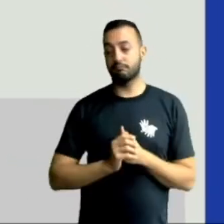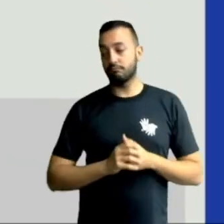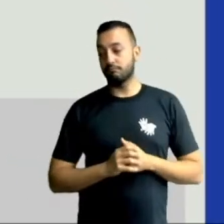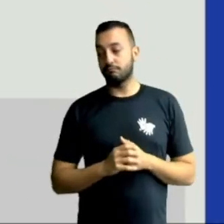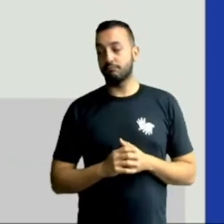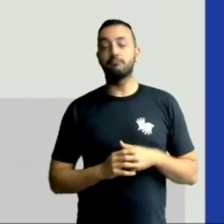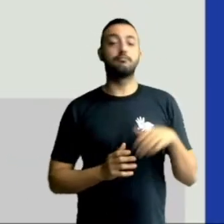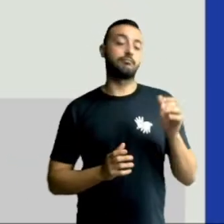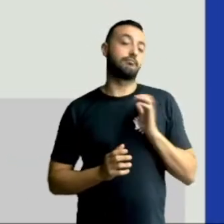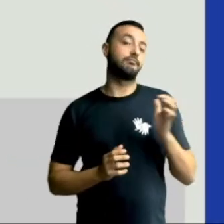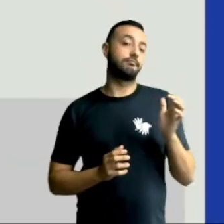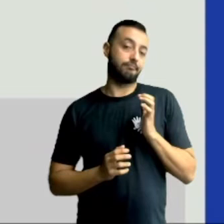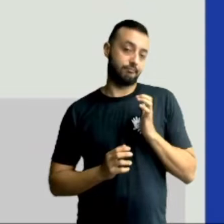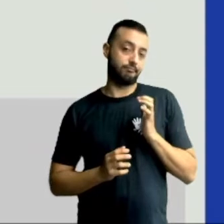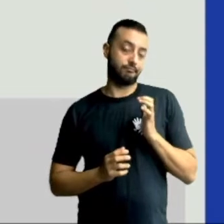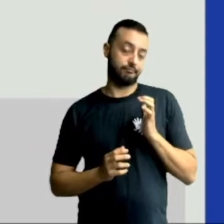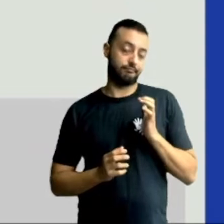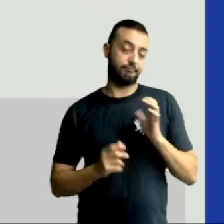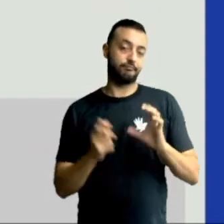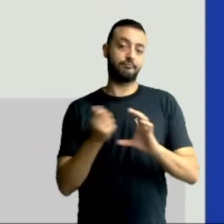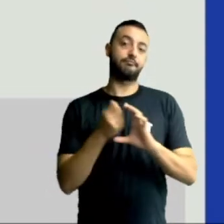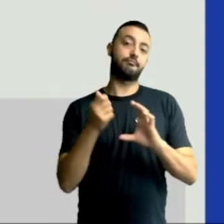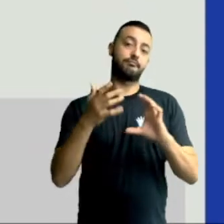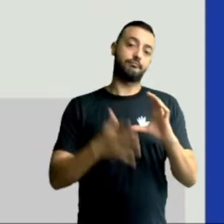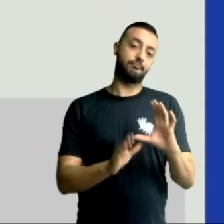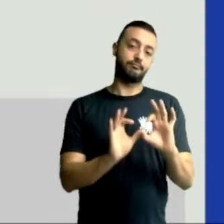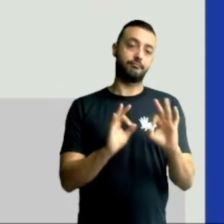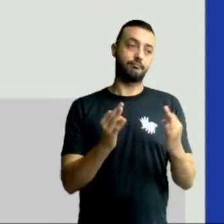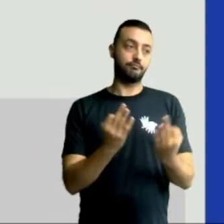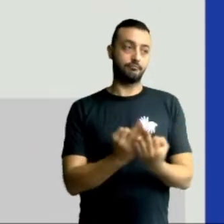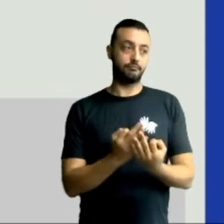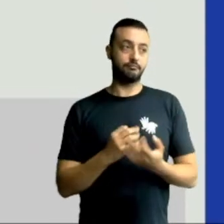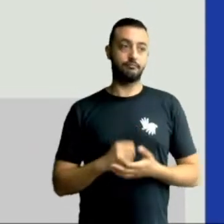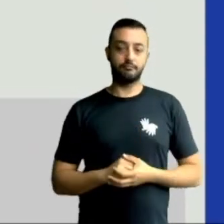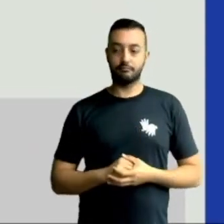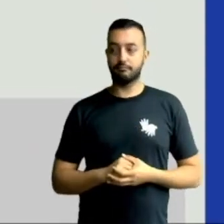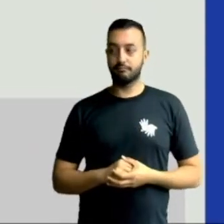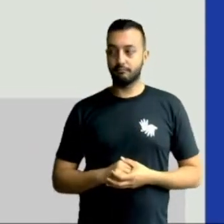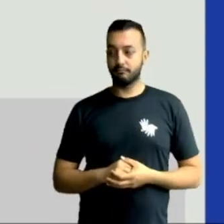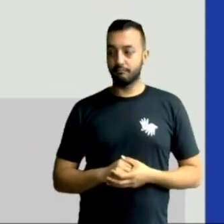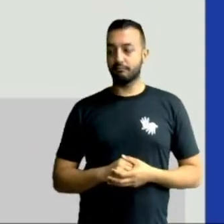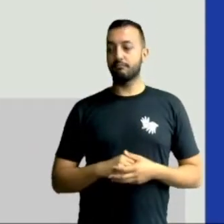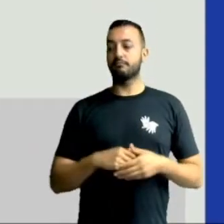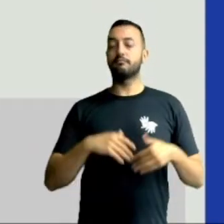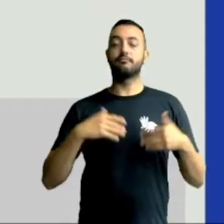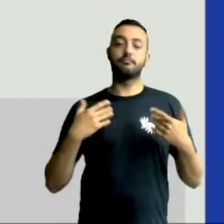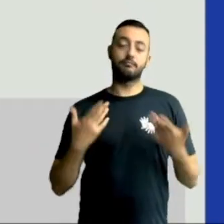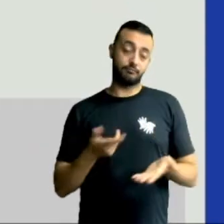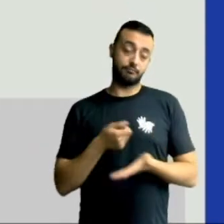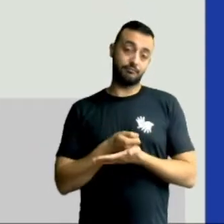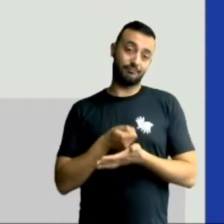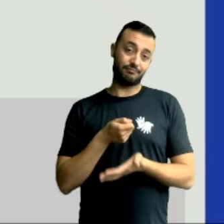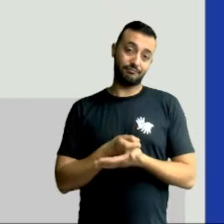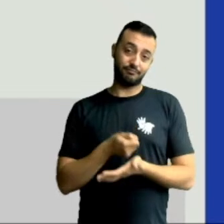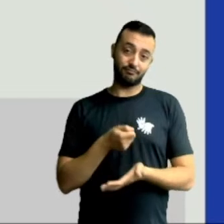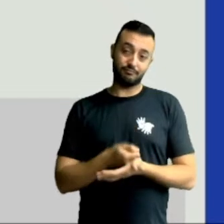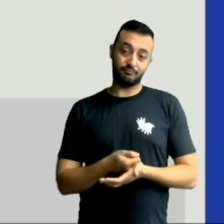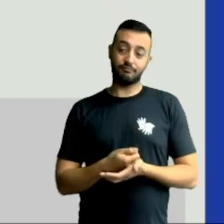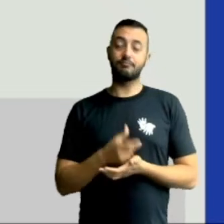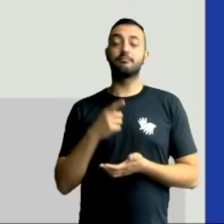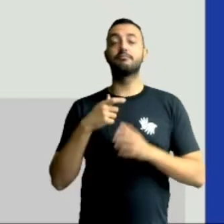Rica, caracterizando aí, atribuindo a família. E exigente, no caso